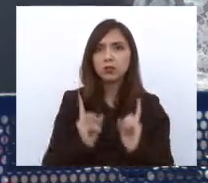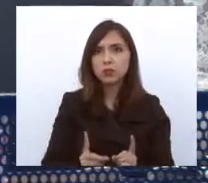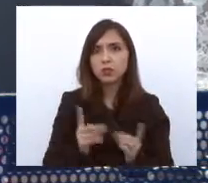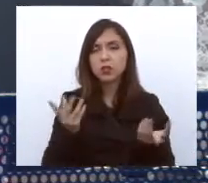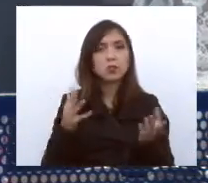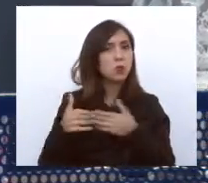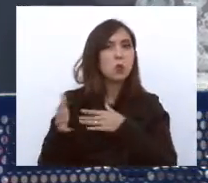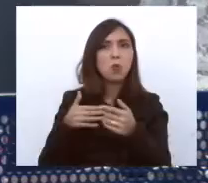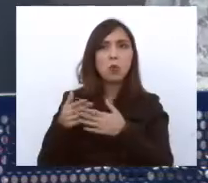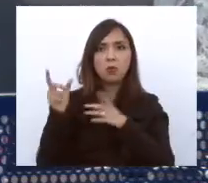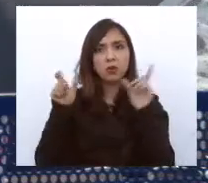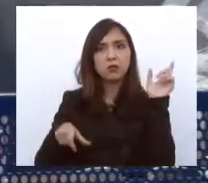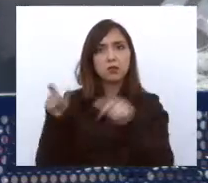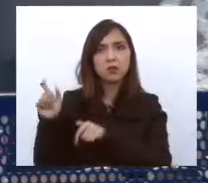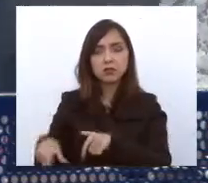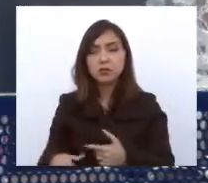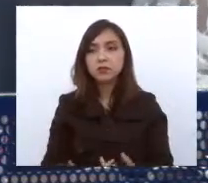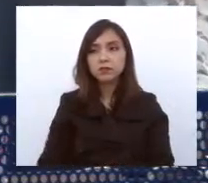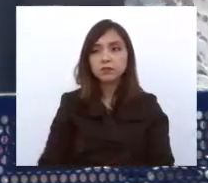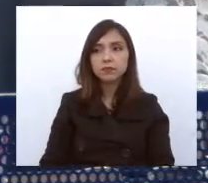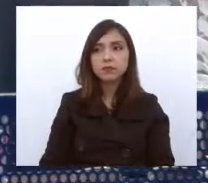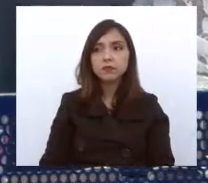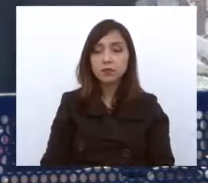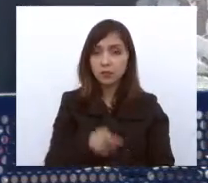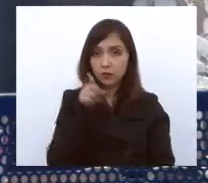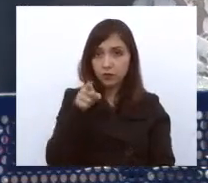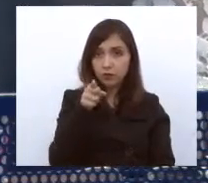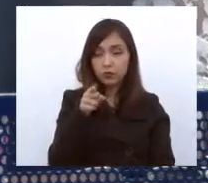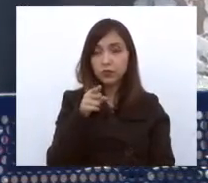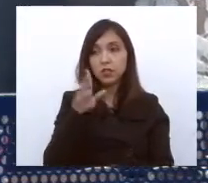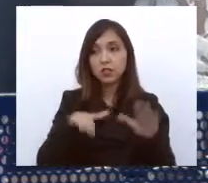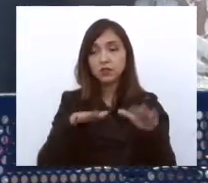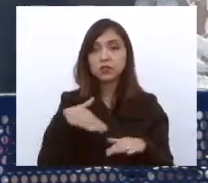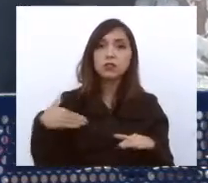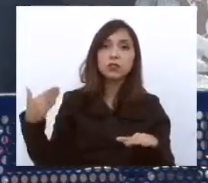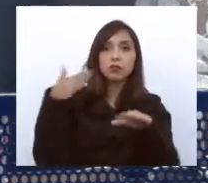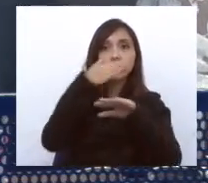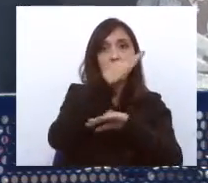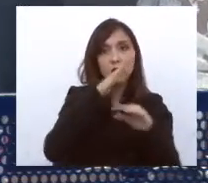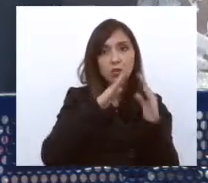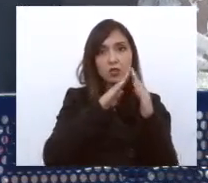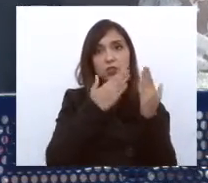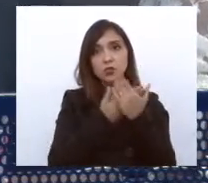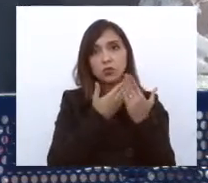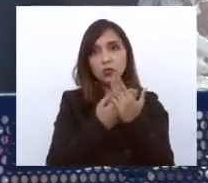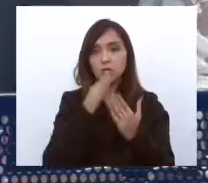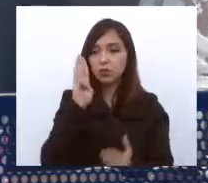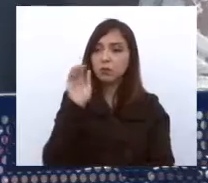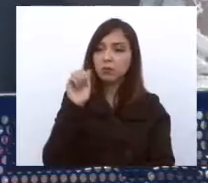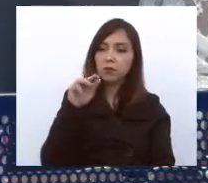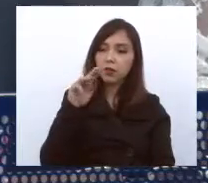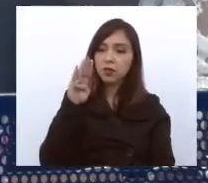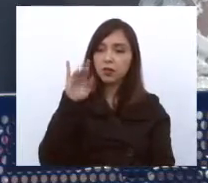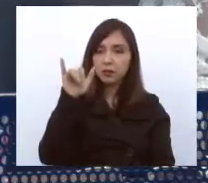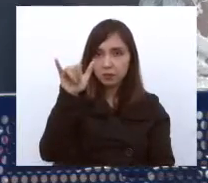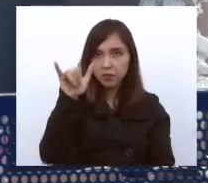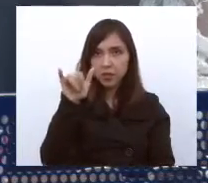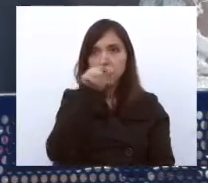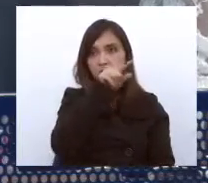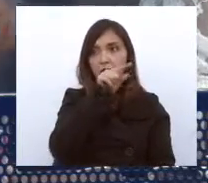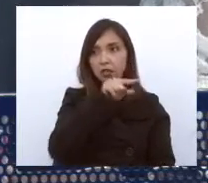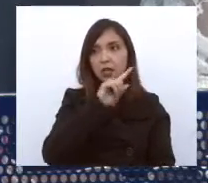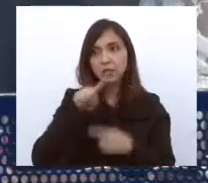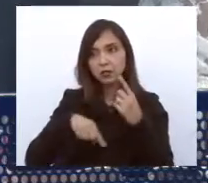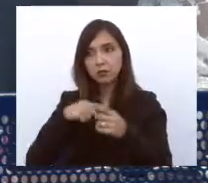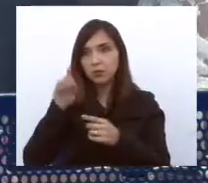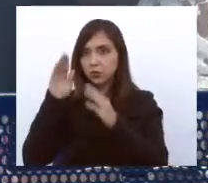para qualquer cidadão. Quando você pega e você vai lá na escola do Bambi, toda sucateada, e vem